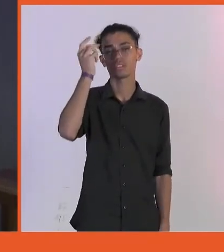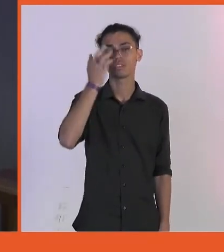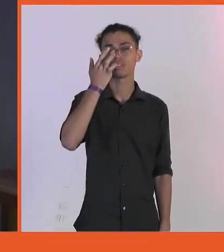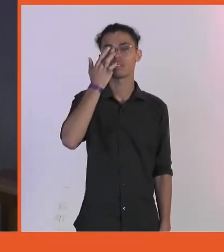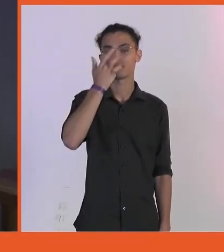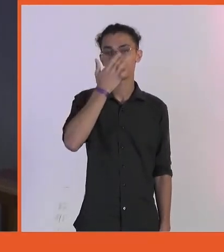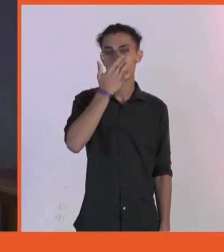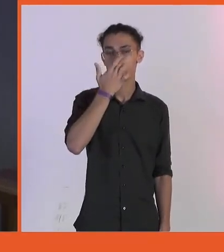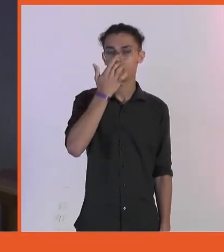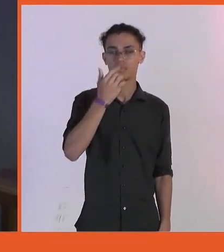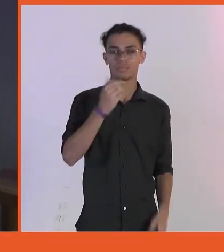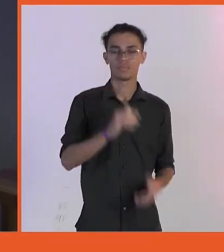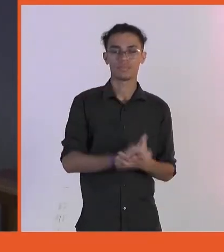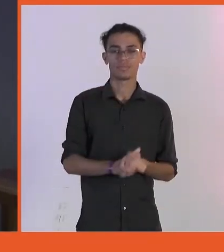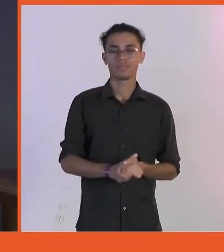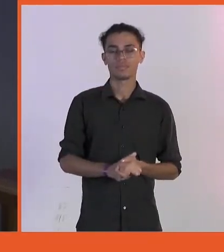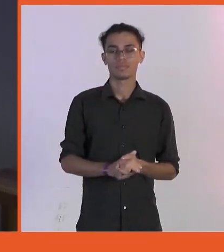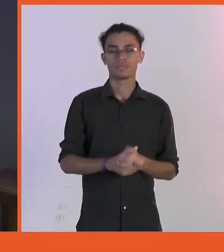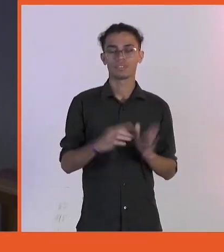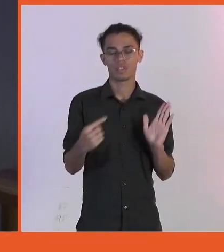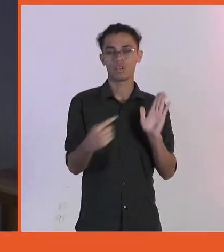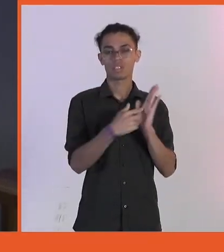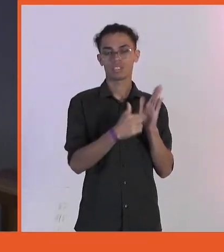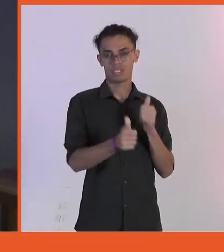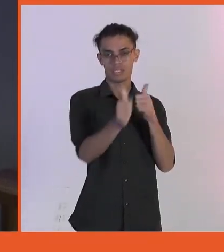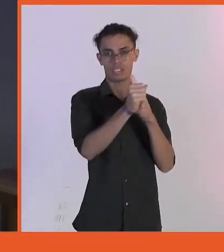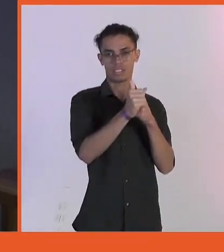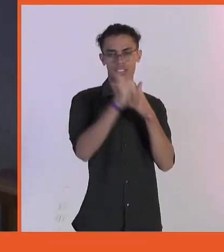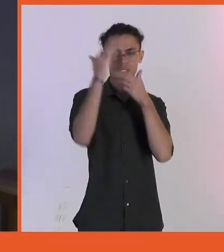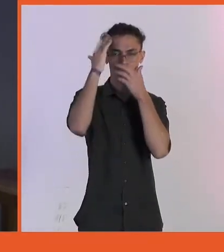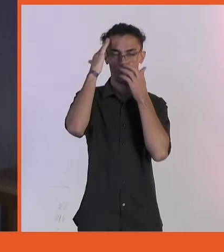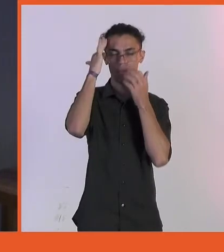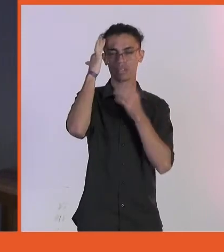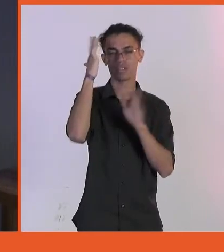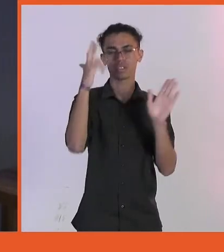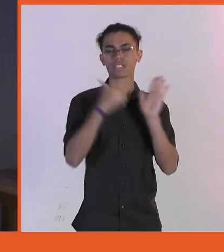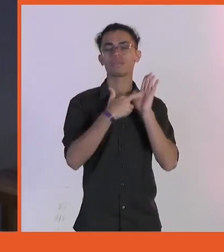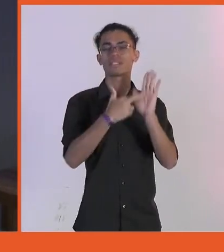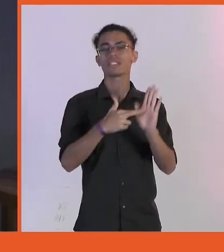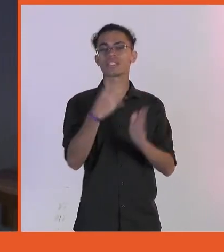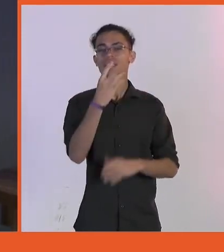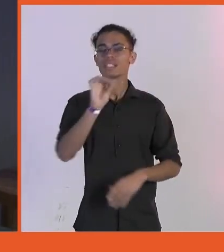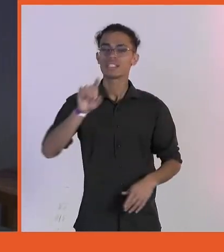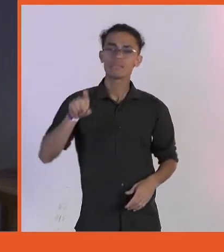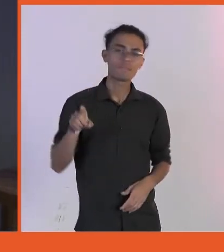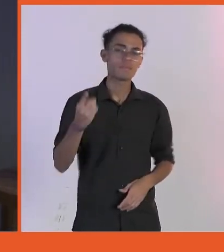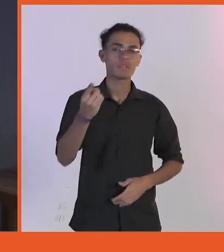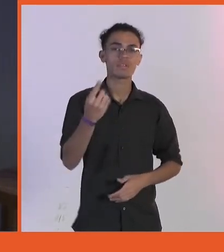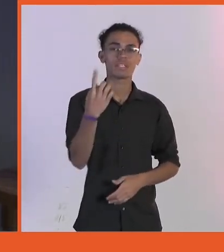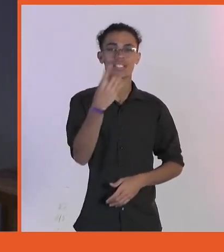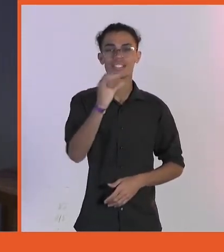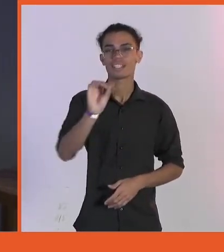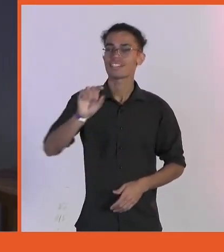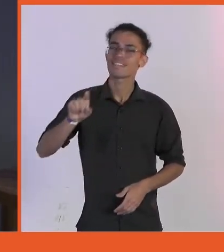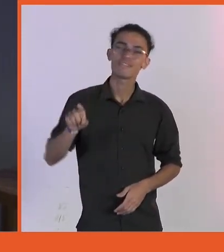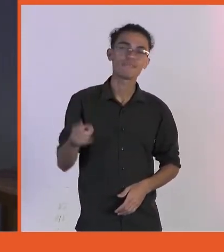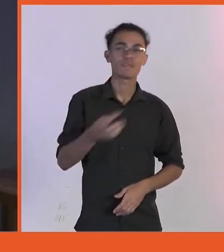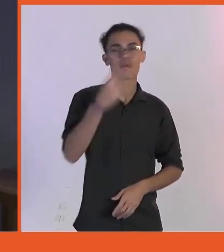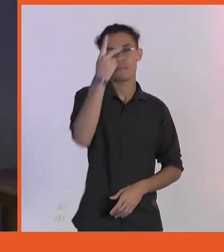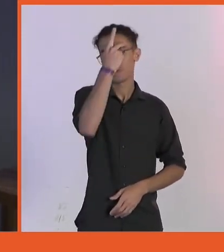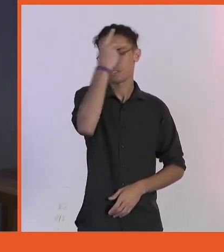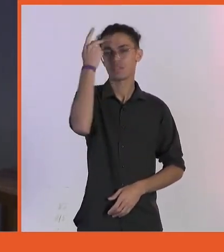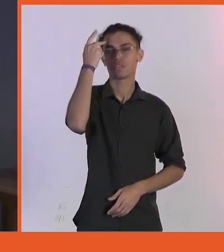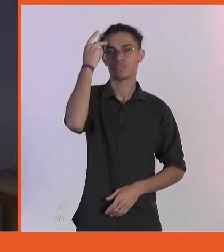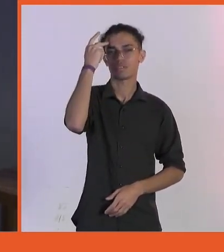de livre e espontânea vontade, pegaram o dedo e clicaram em seguir... Como assim, cara? Engaja eles. São 10 mil pessoas, você tem muita